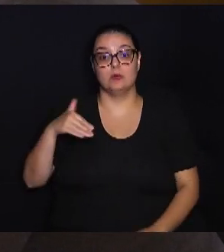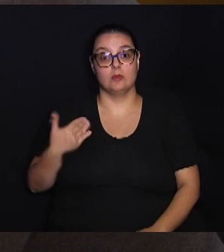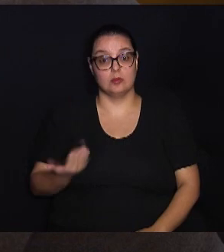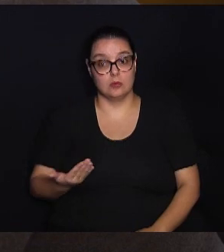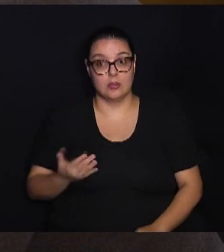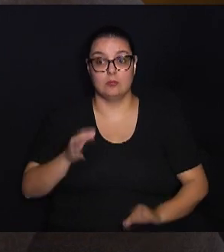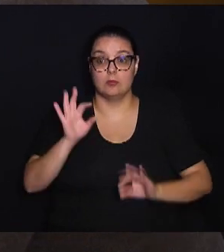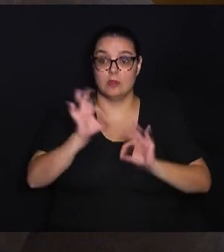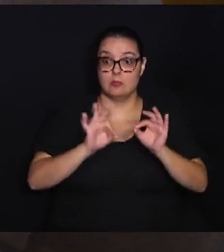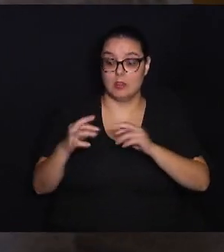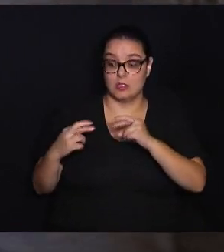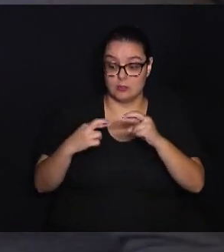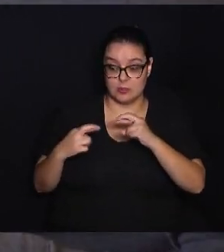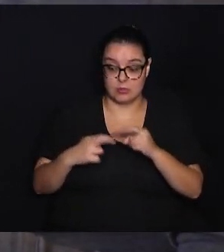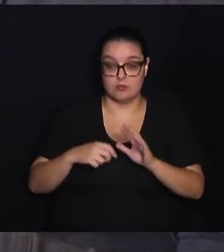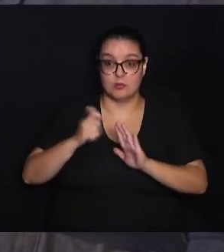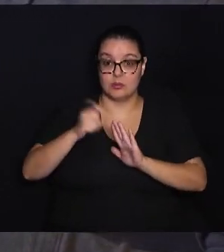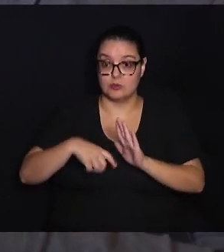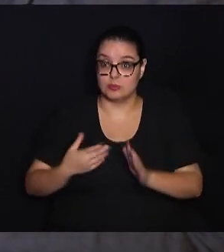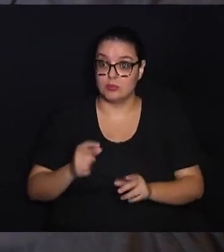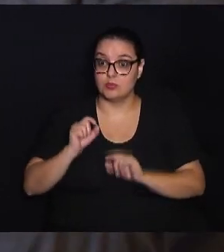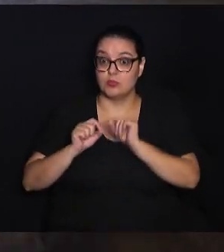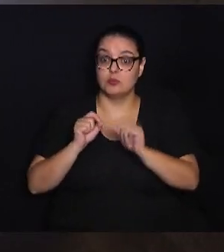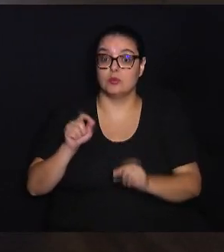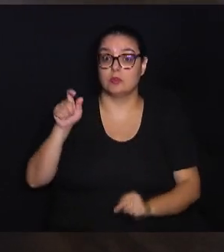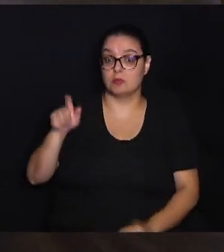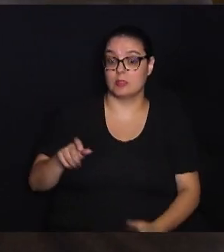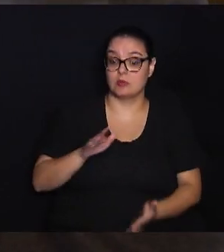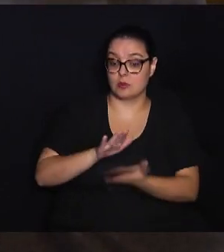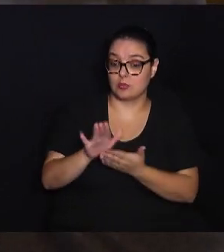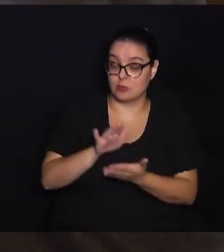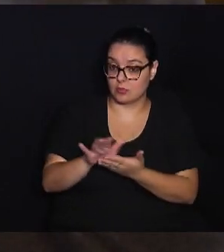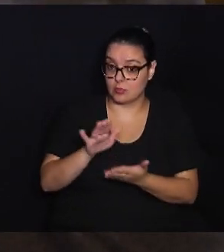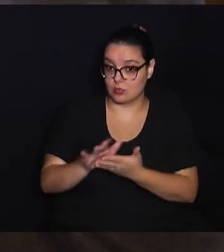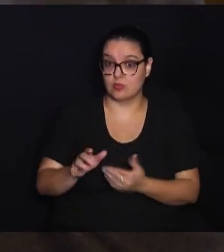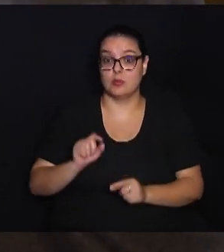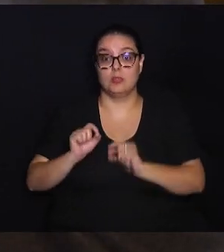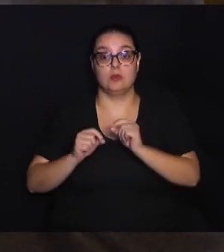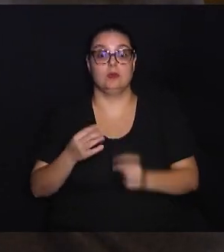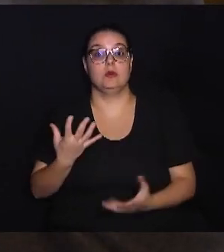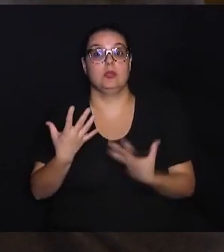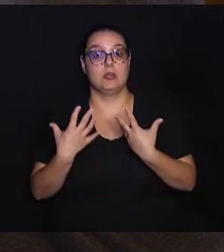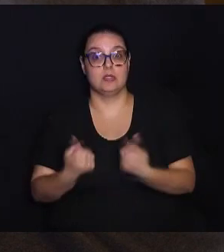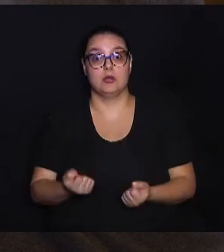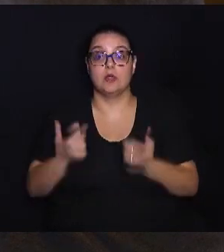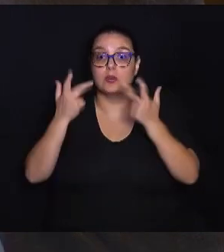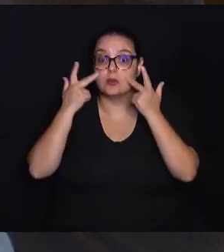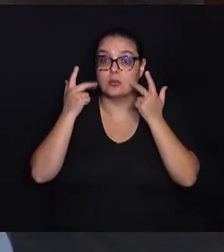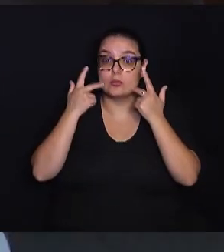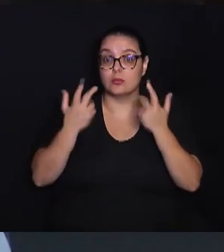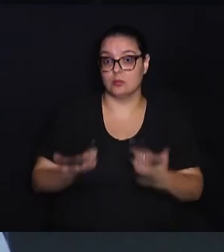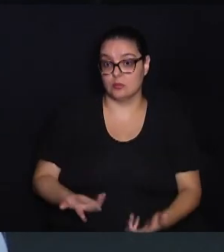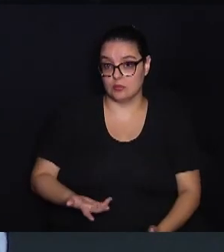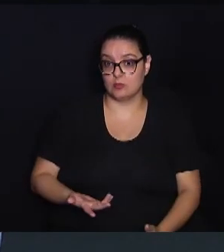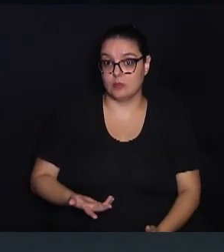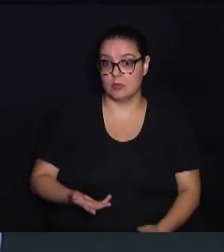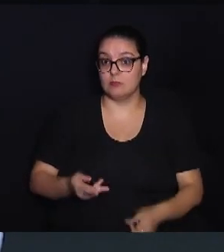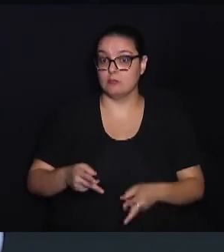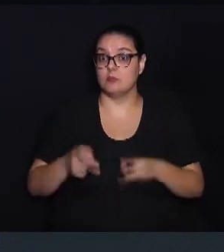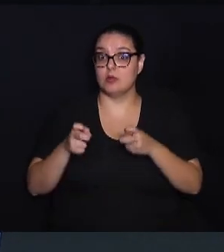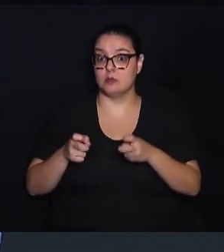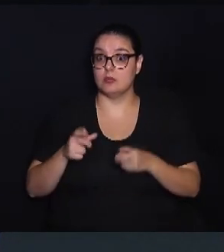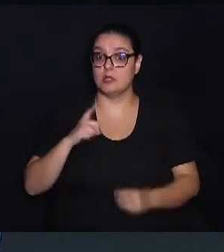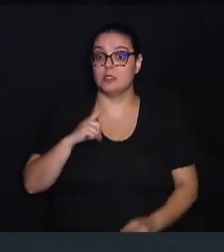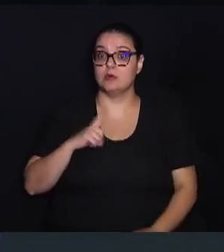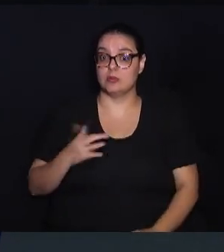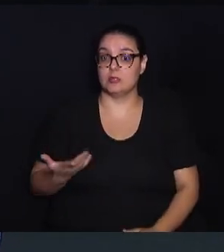quando a gente elabora uma análise efetiva do que a pessoa está gastando e o que ela ganha, geralmente, né, a gente